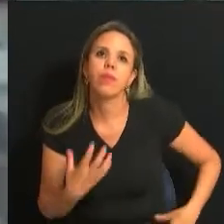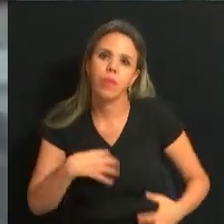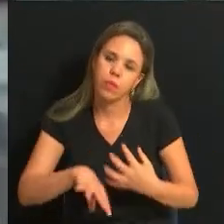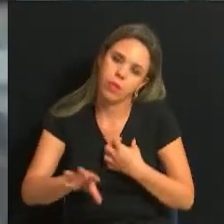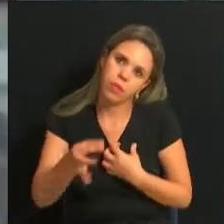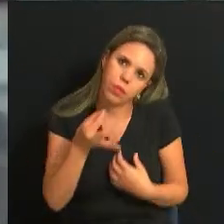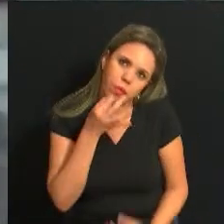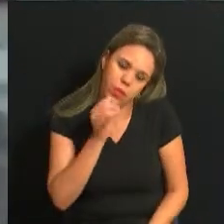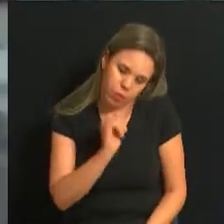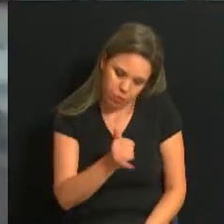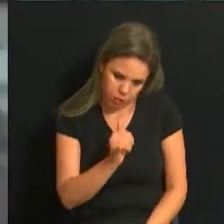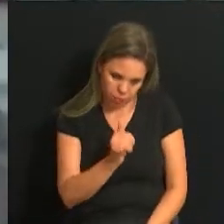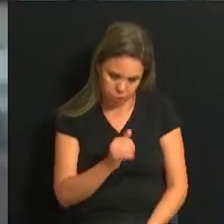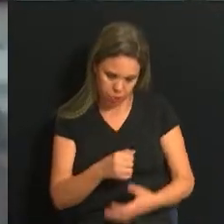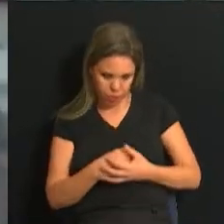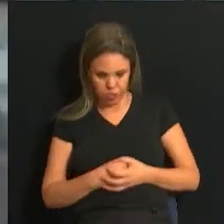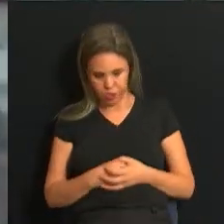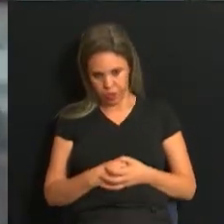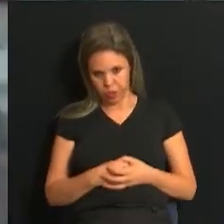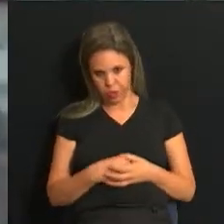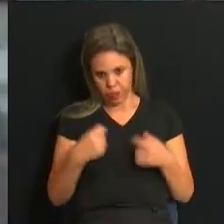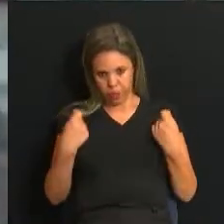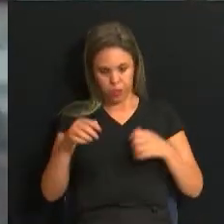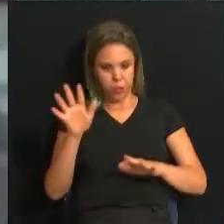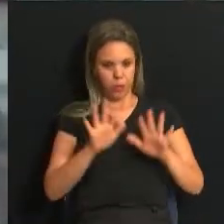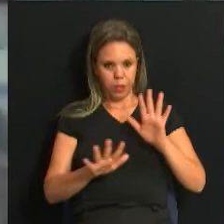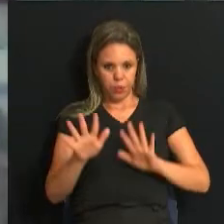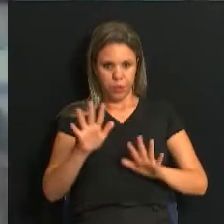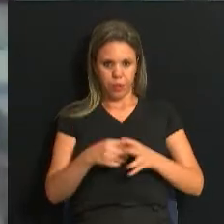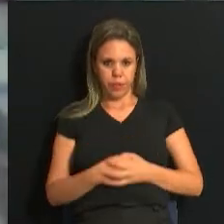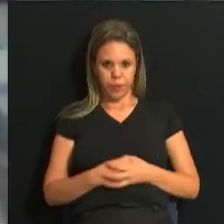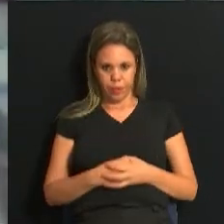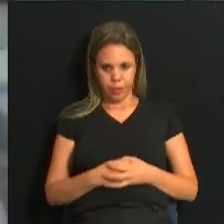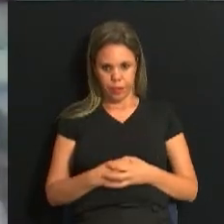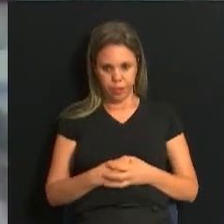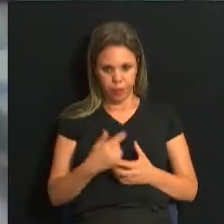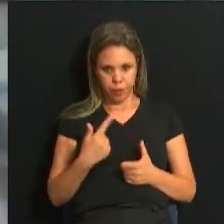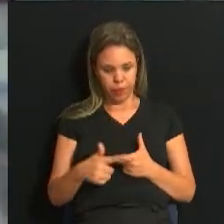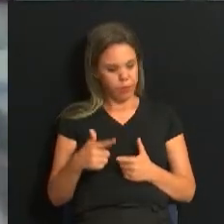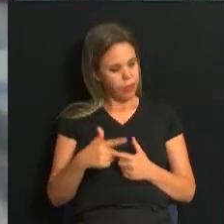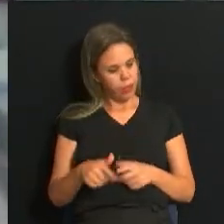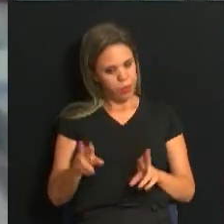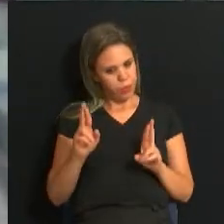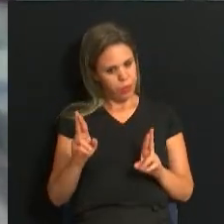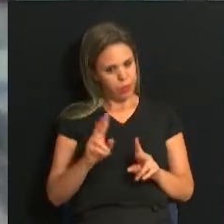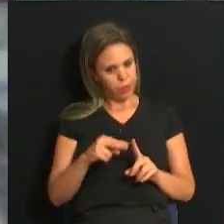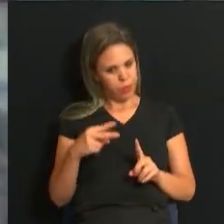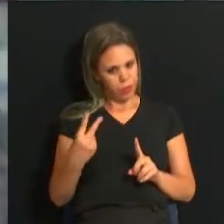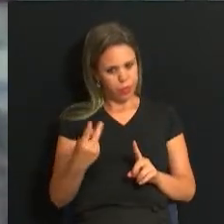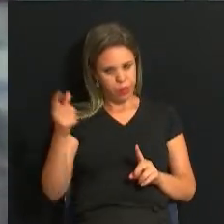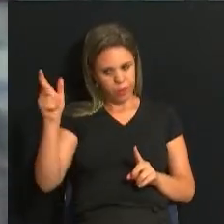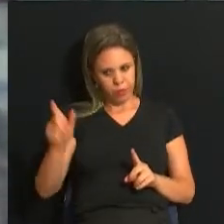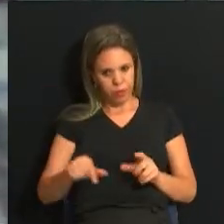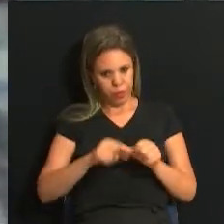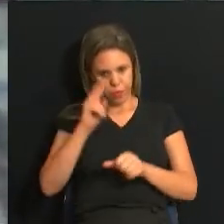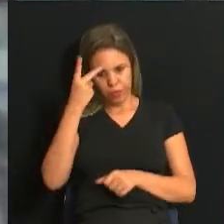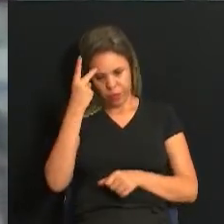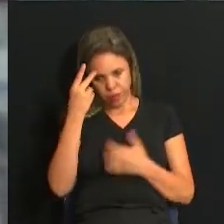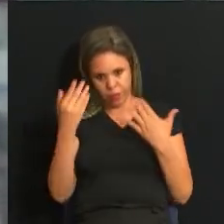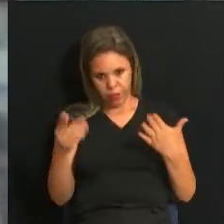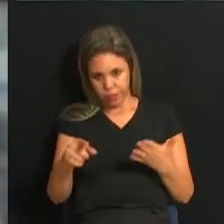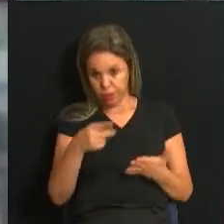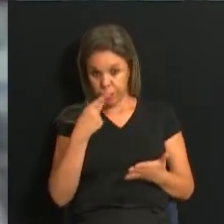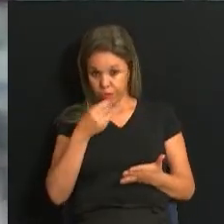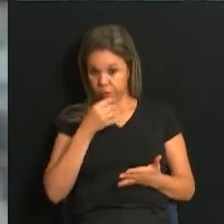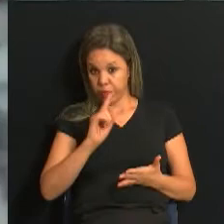dizer. Mas é preciso tomar cuidado, Gabriel, para você não criar uma expectativa de que o outro vai mudar mediante a sua fala,